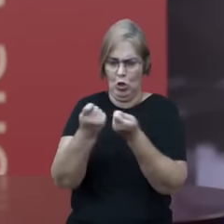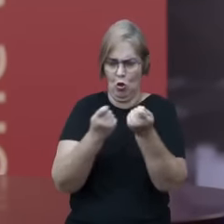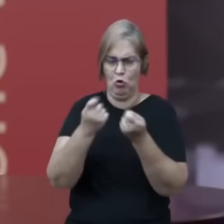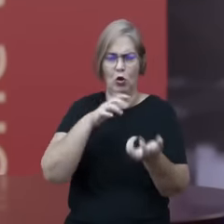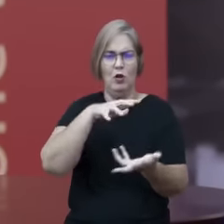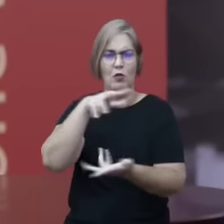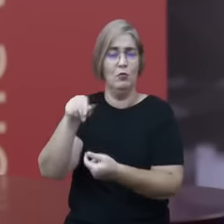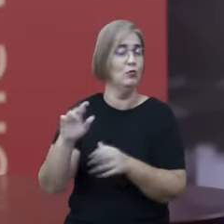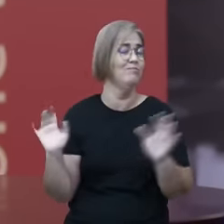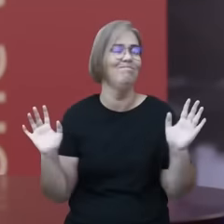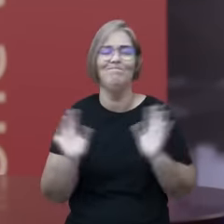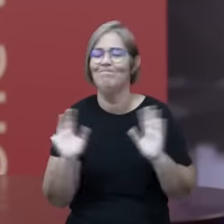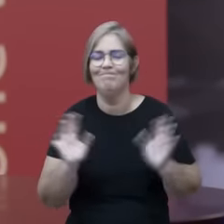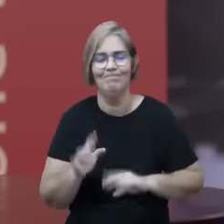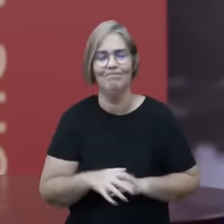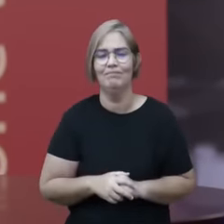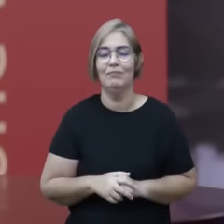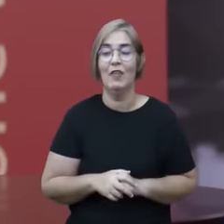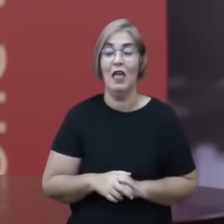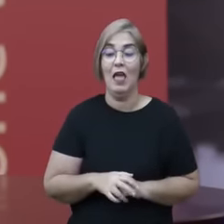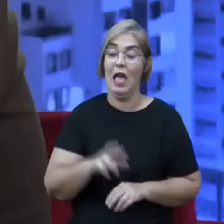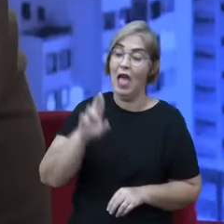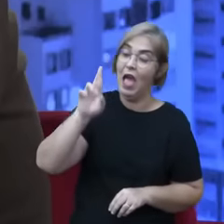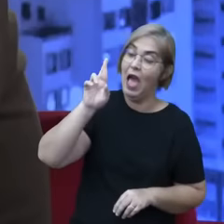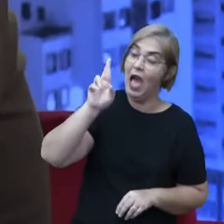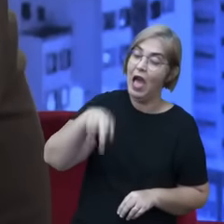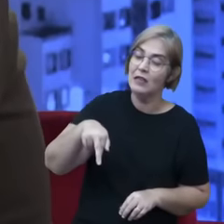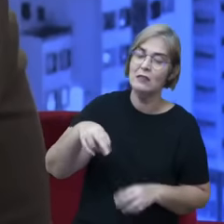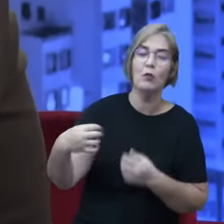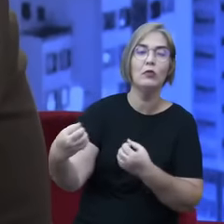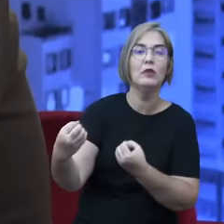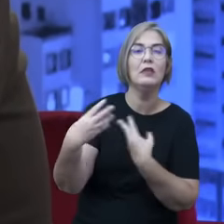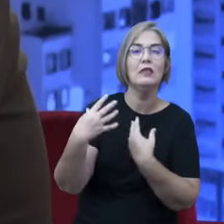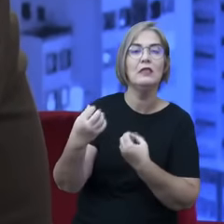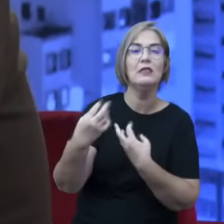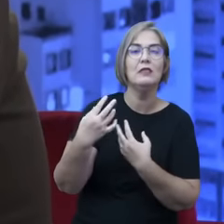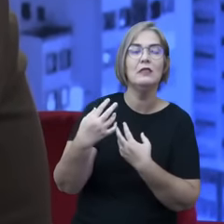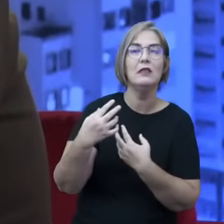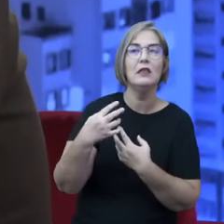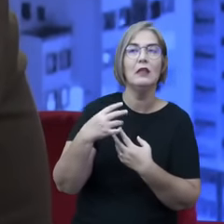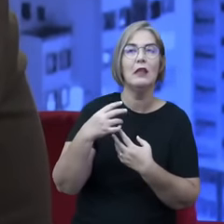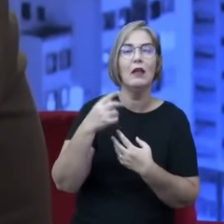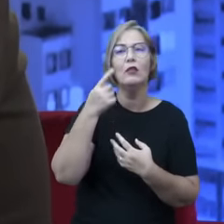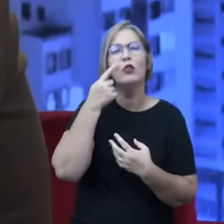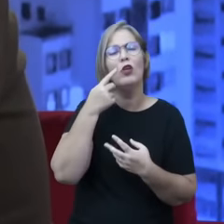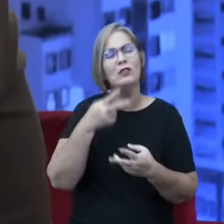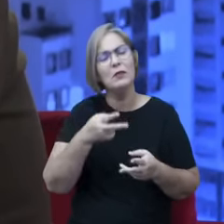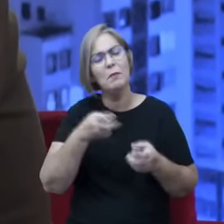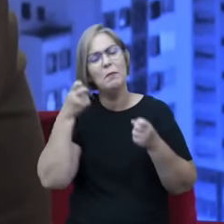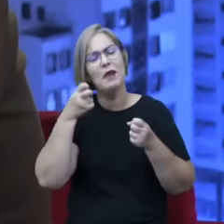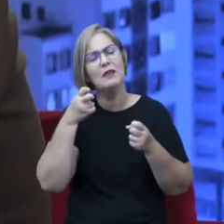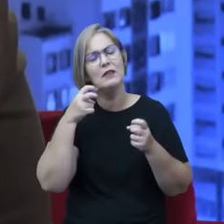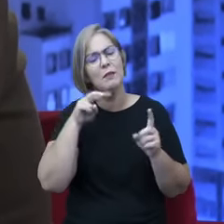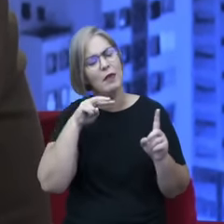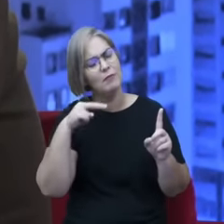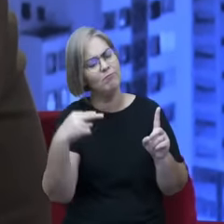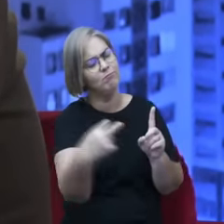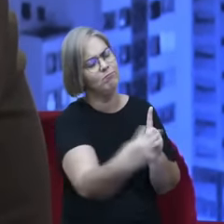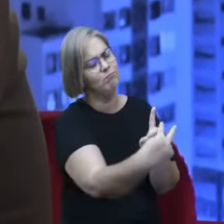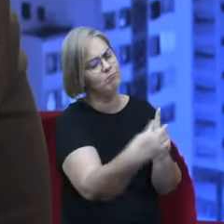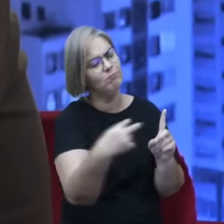ao contrário, ela nos ensina a olhar o mundo de outra maneira, a pensá-lo,